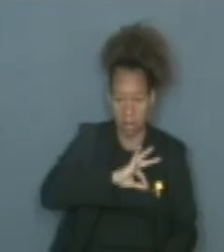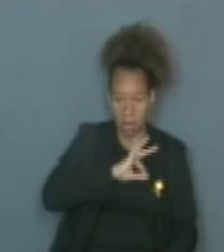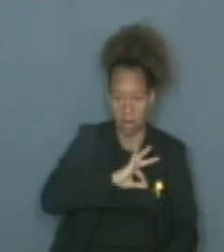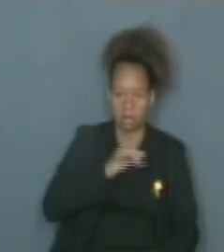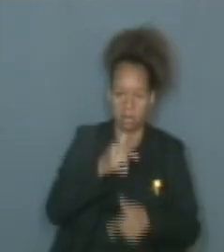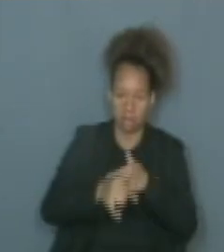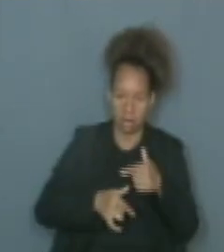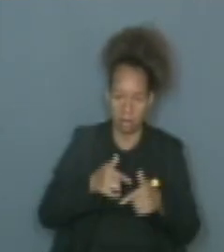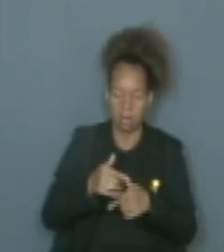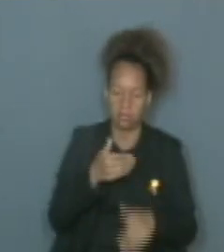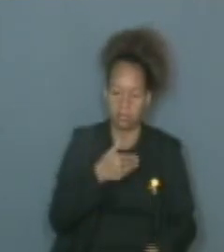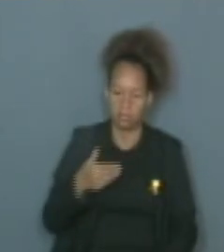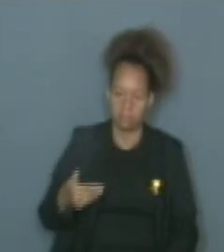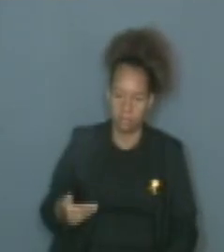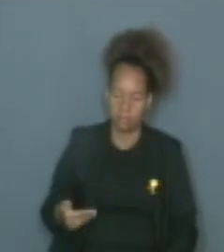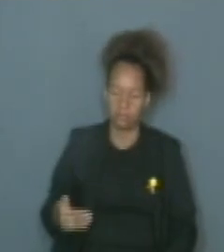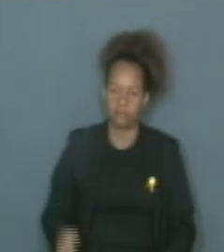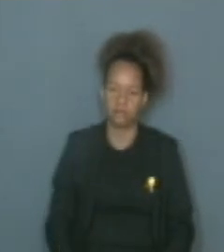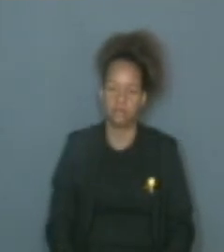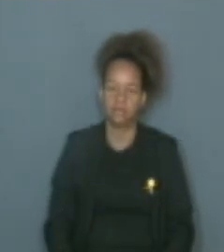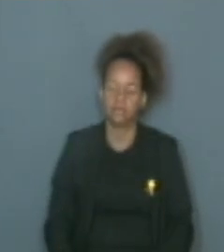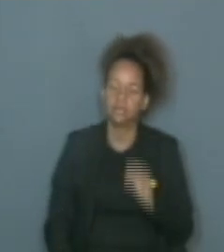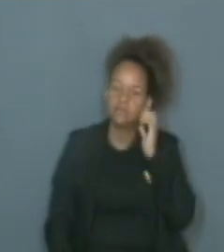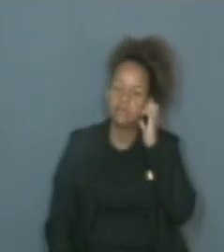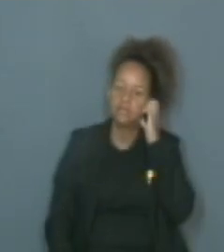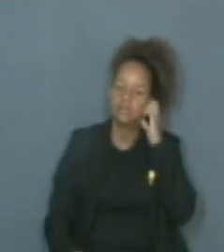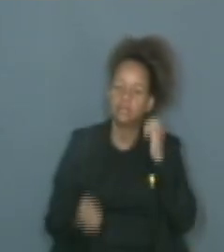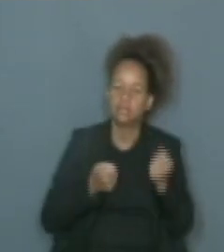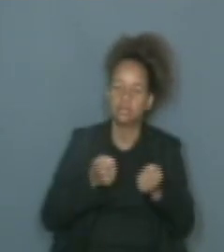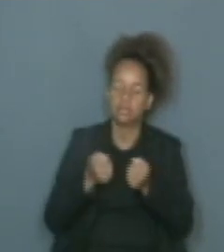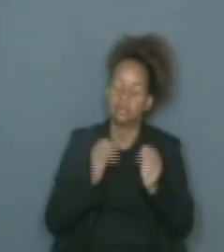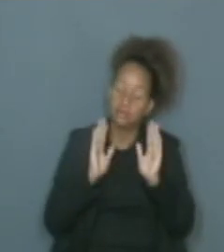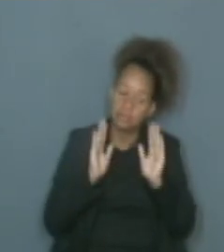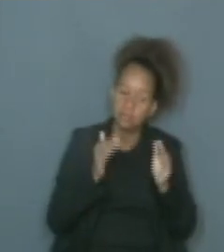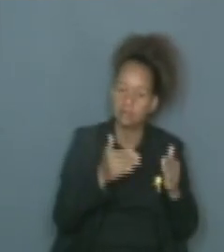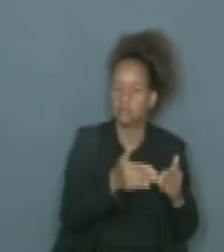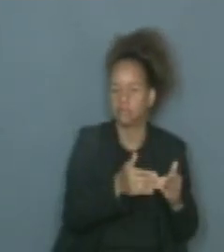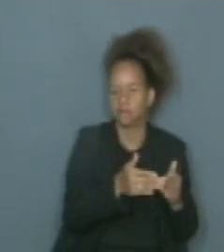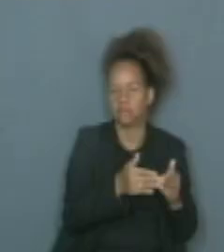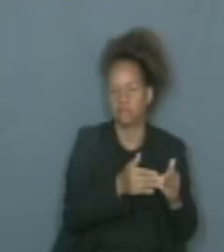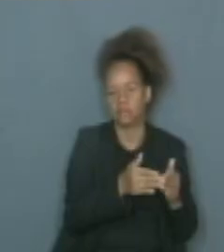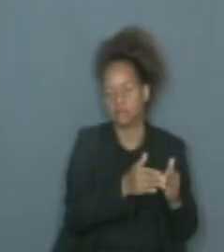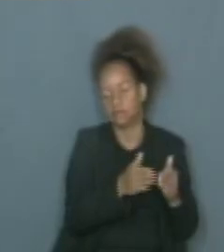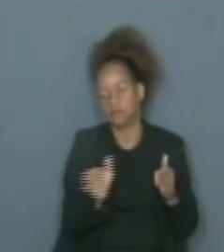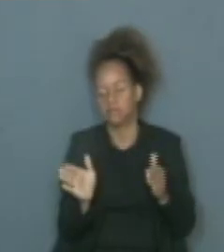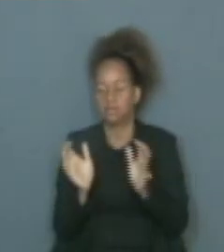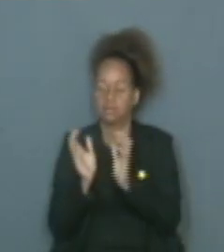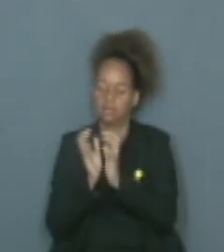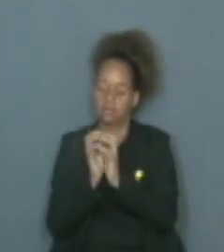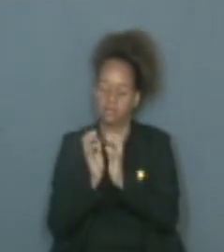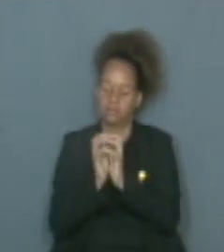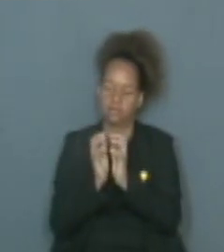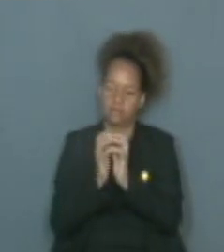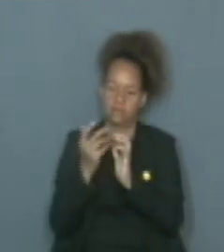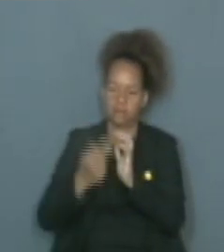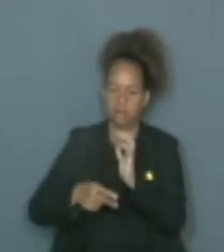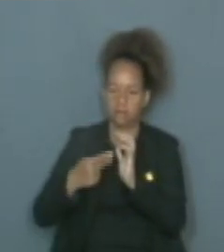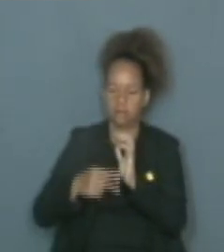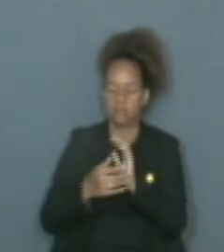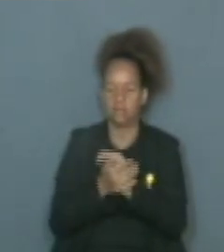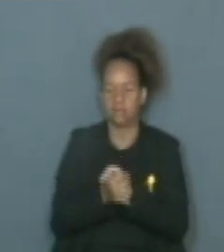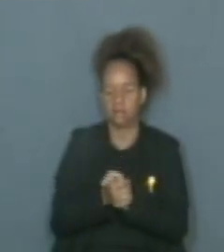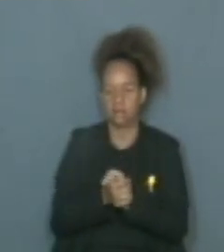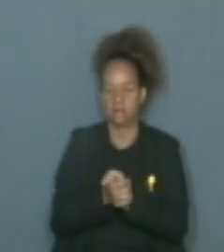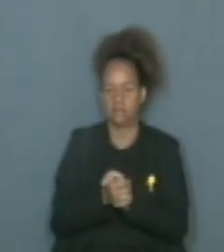e empregados públicos da administração direta e indireta do município do